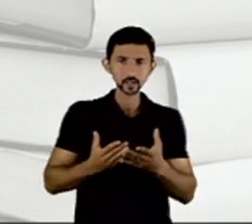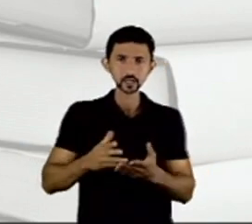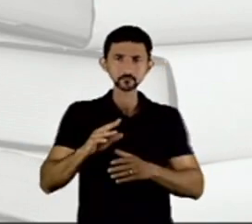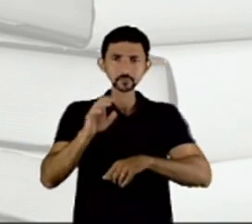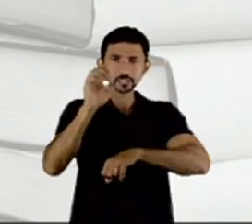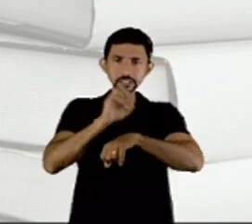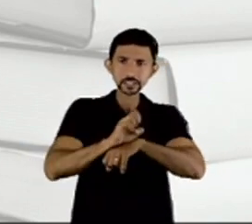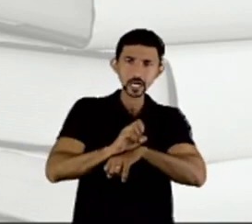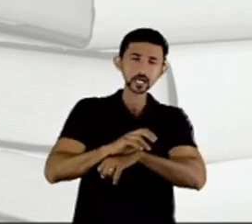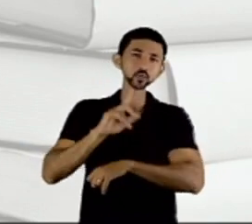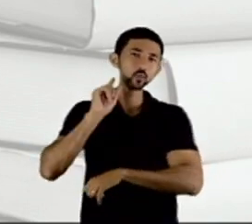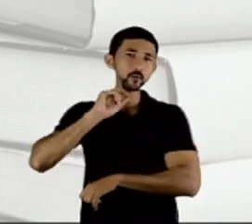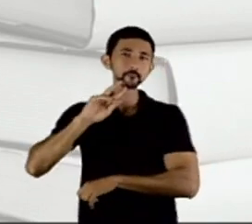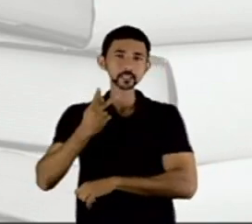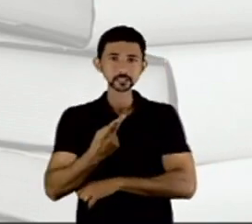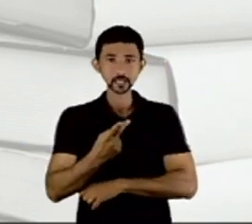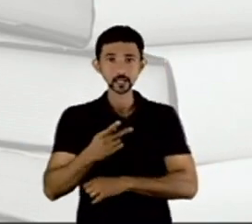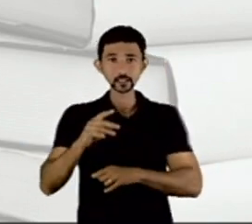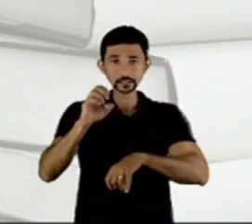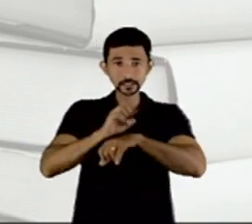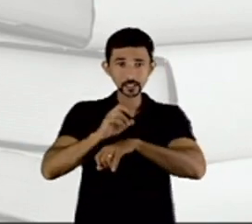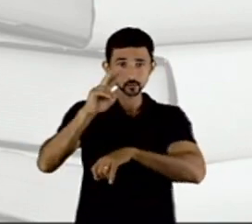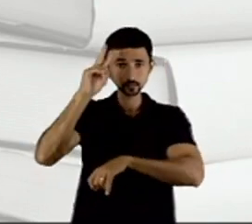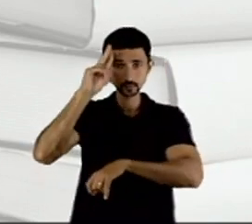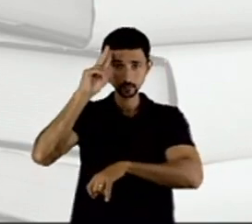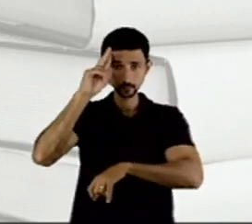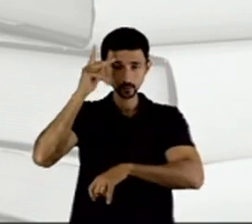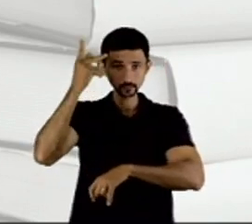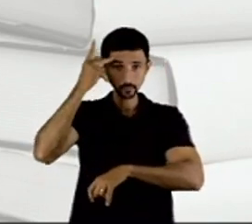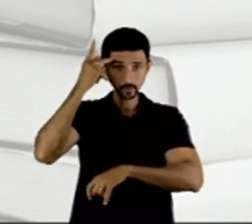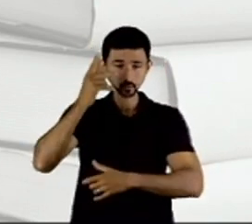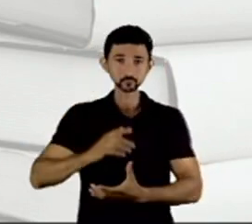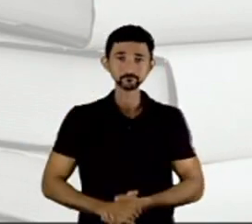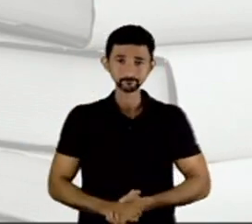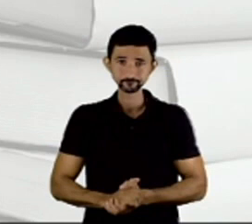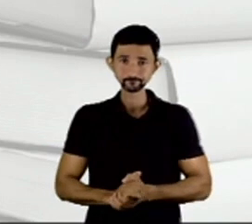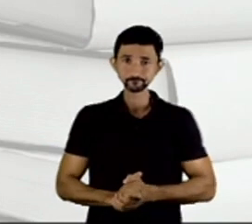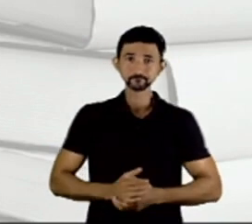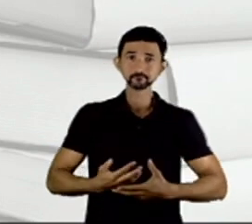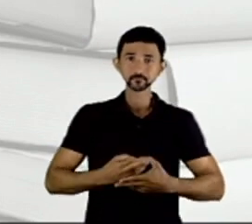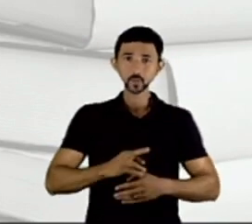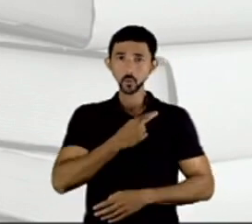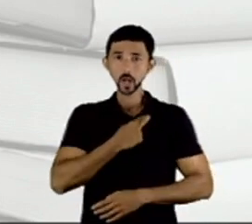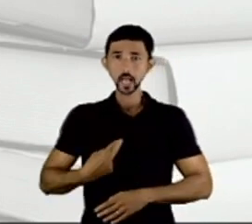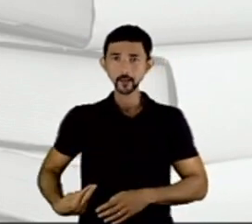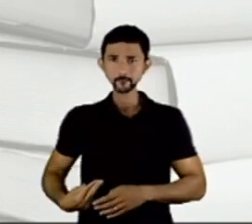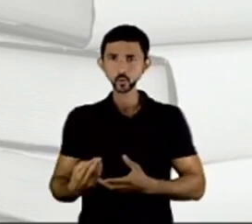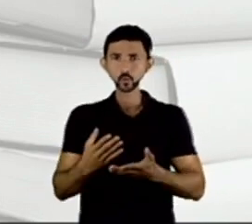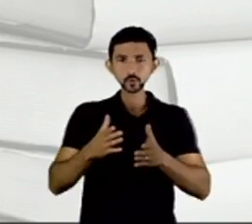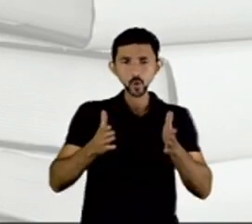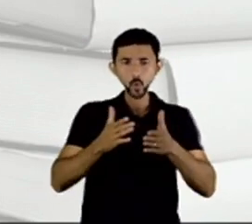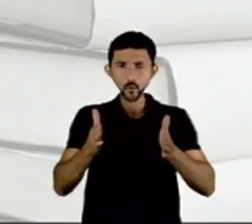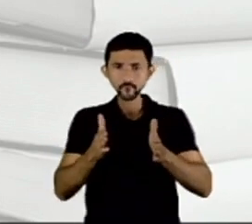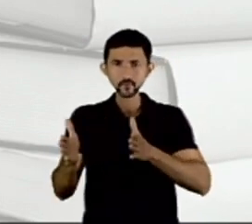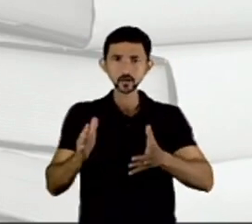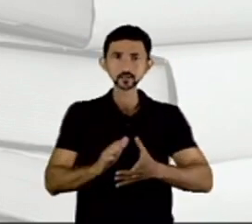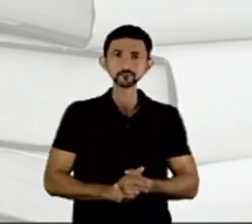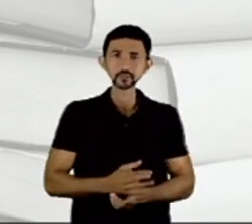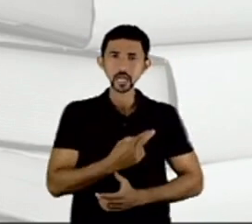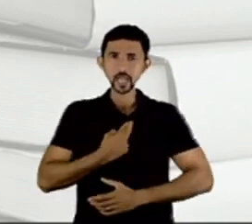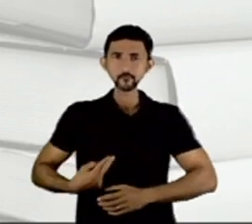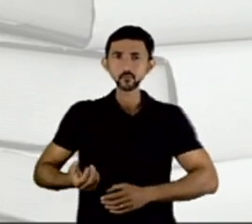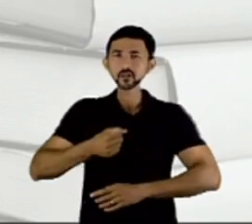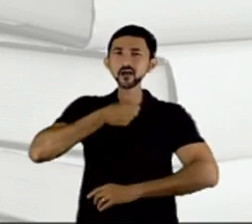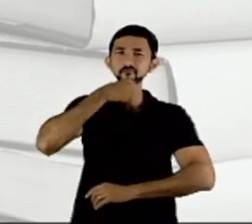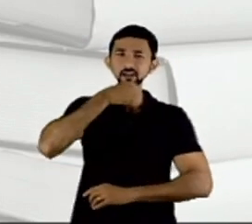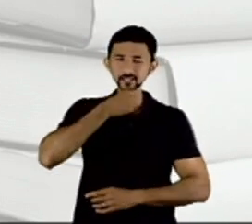os estados de Minas Gerais e São Paulo, que ocorreu durante a chamada República Oligárquica, a fase da República